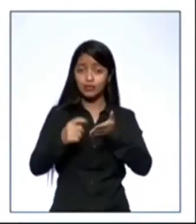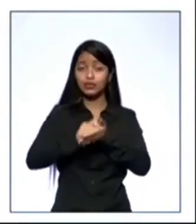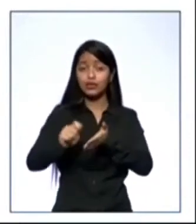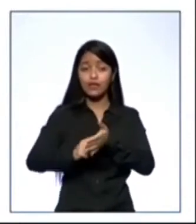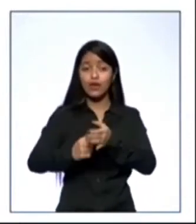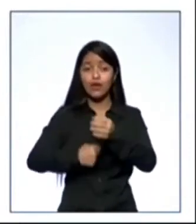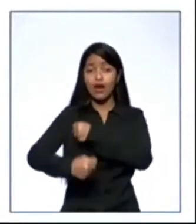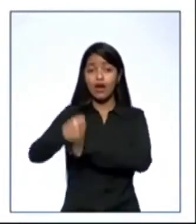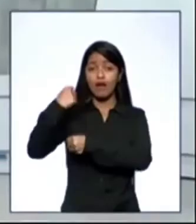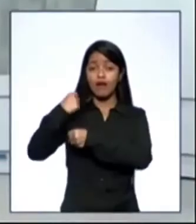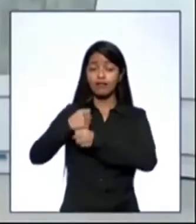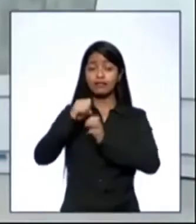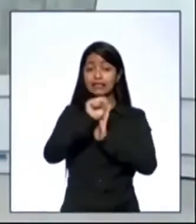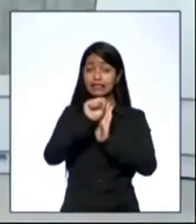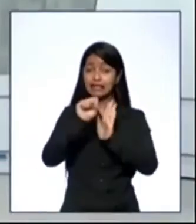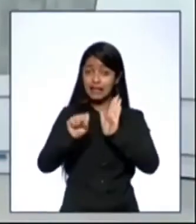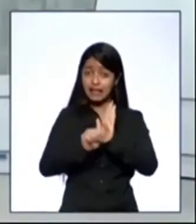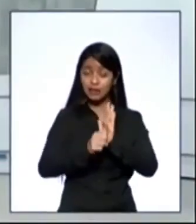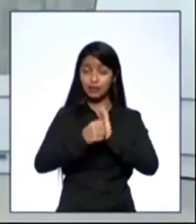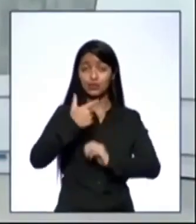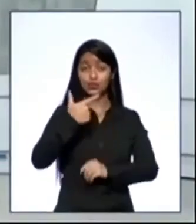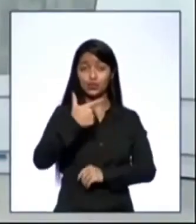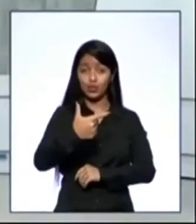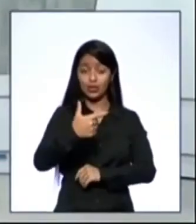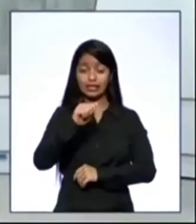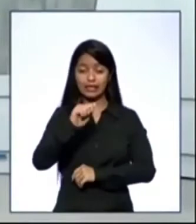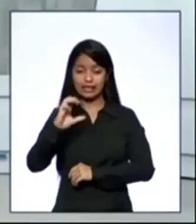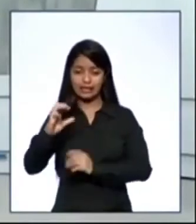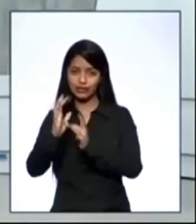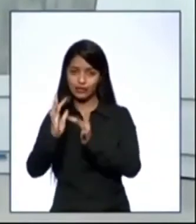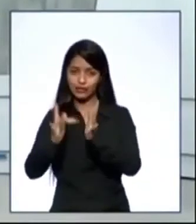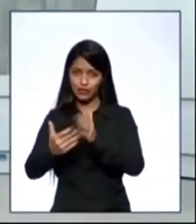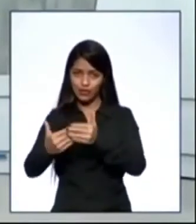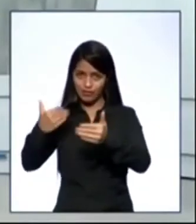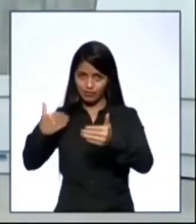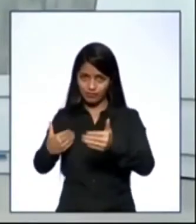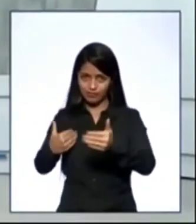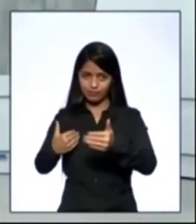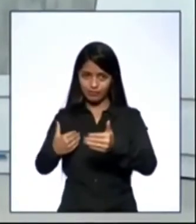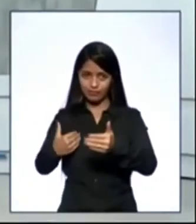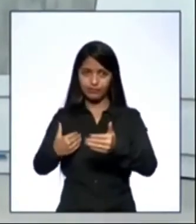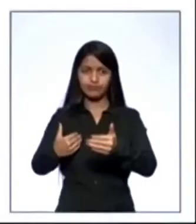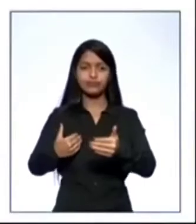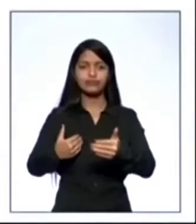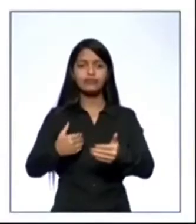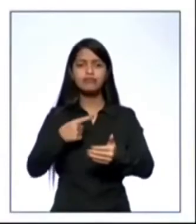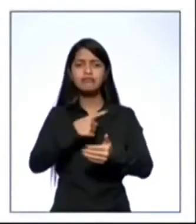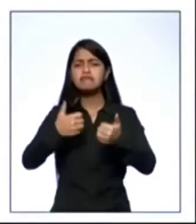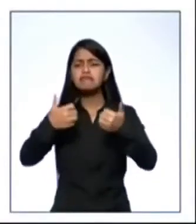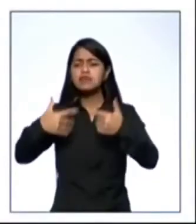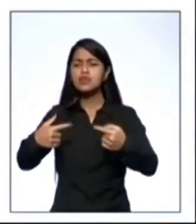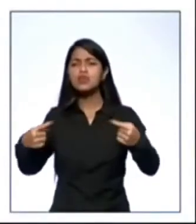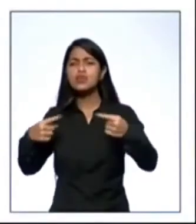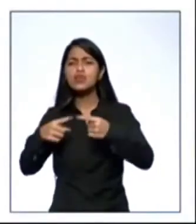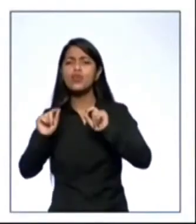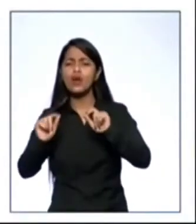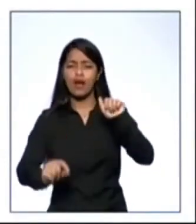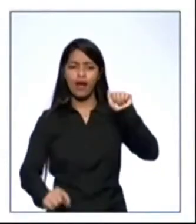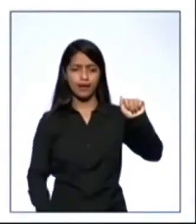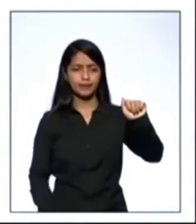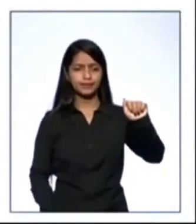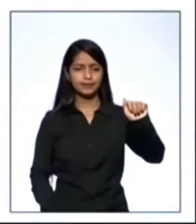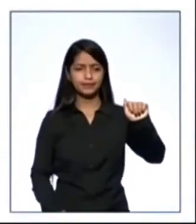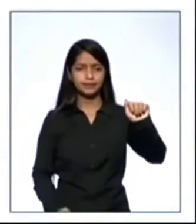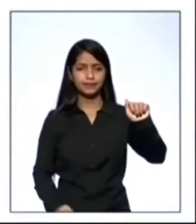do período da República, beleza? Vamos ler as alternativas comigo. A, ampliação